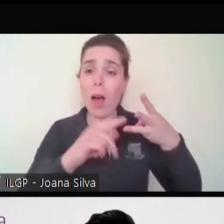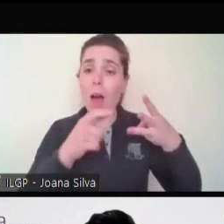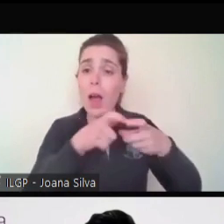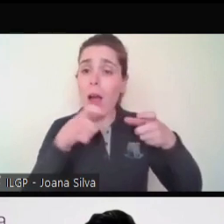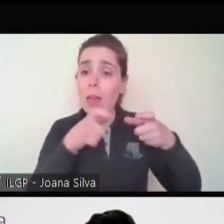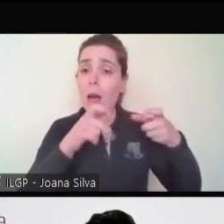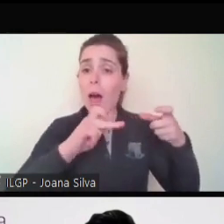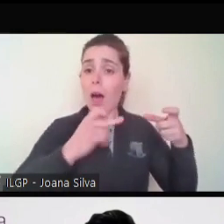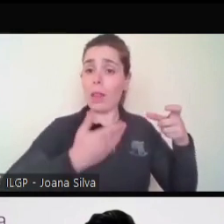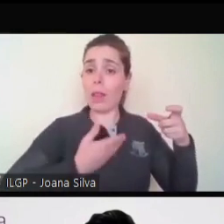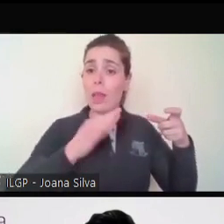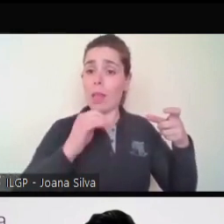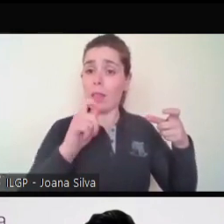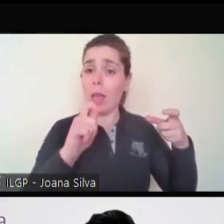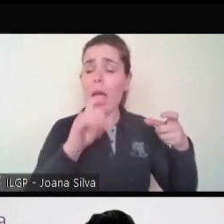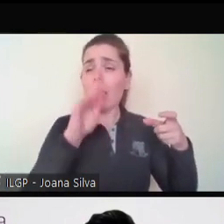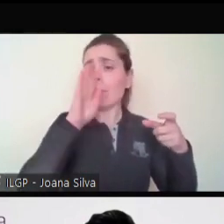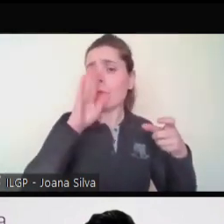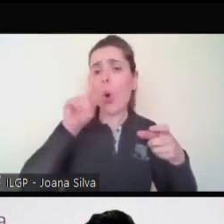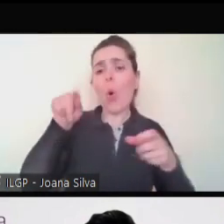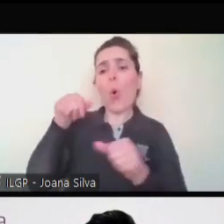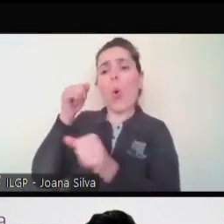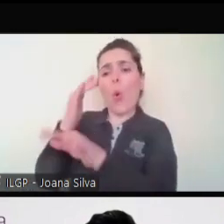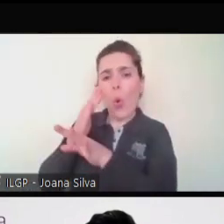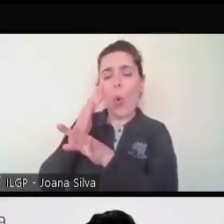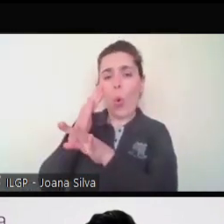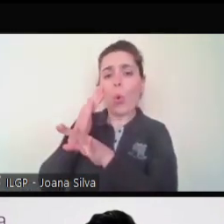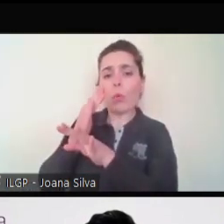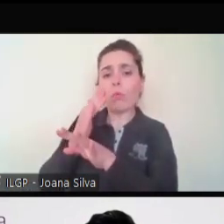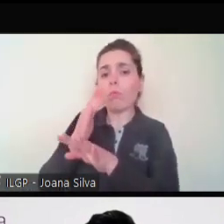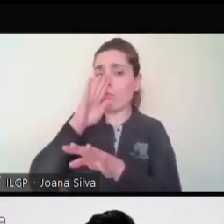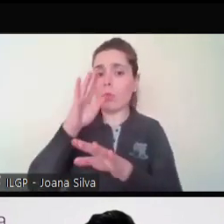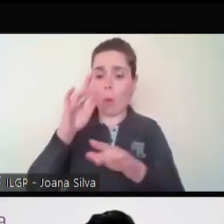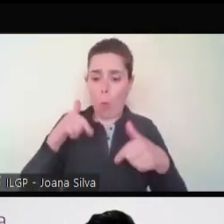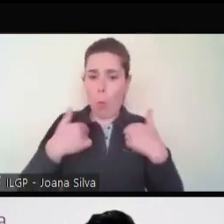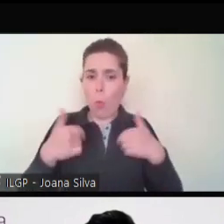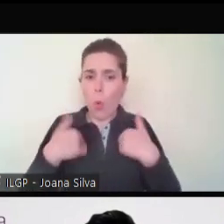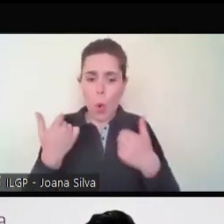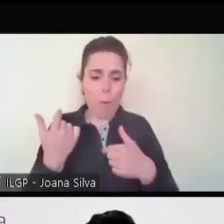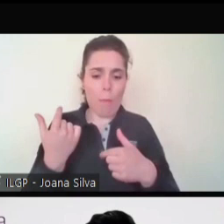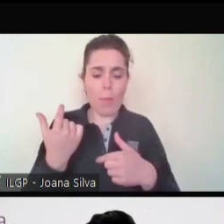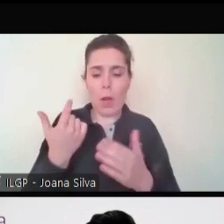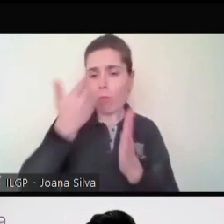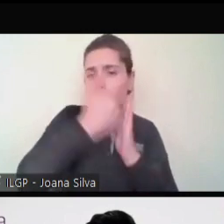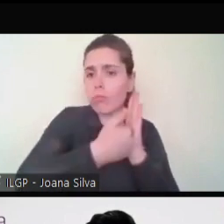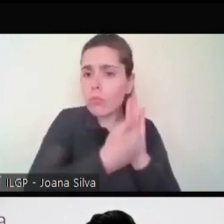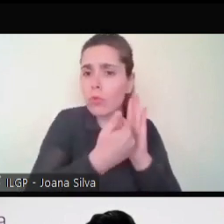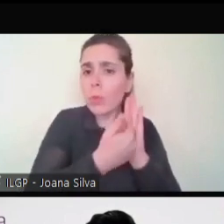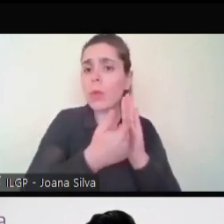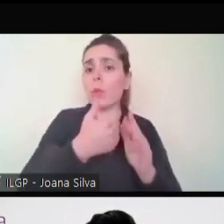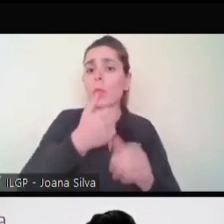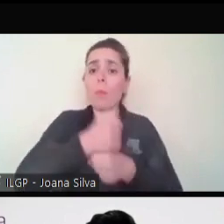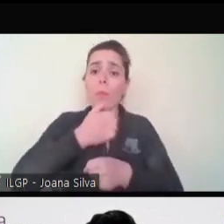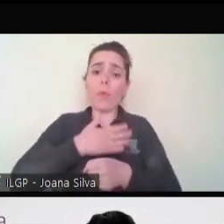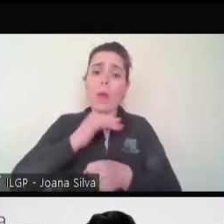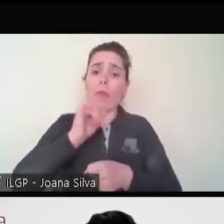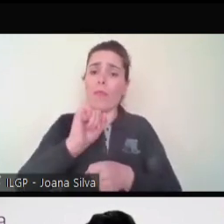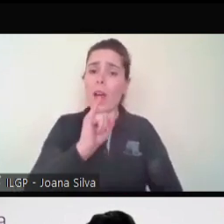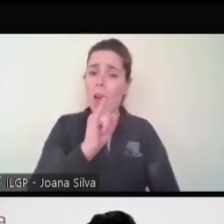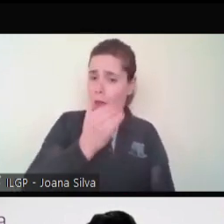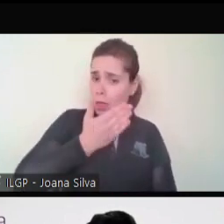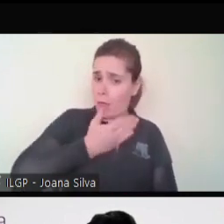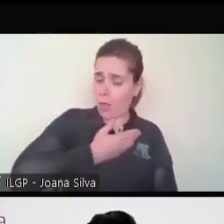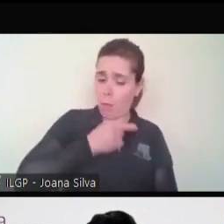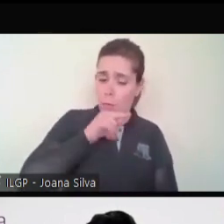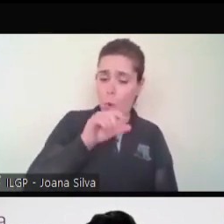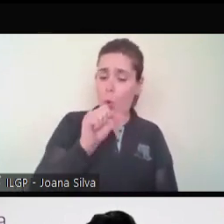houver aqui entidades que queiram também ter os seus próprios atributos profissionais, podem usar este ID.gov para transportar para